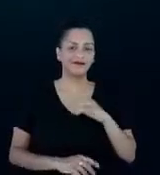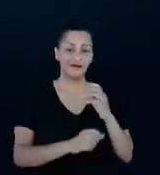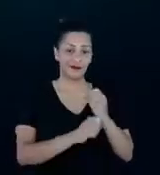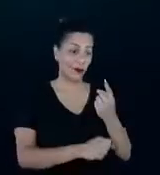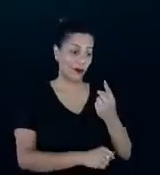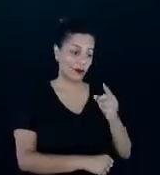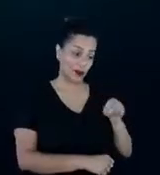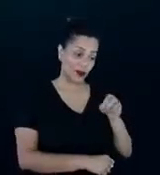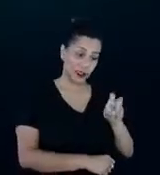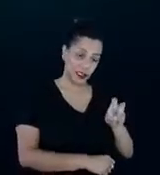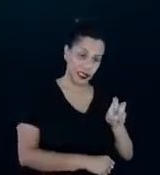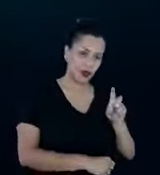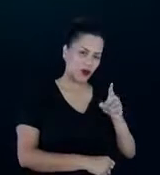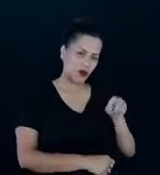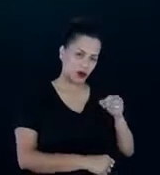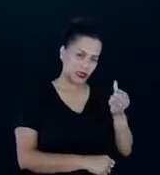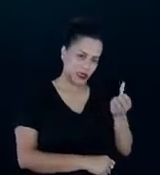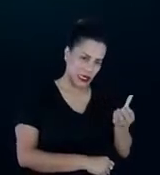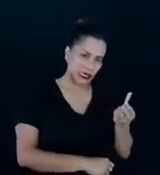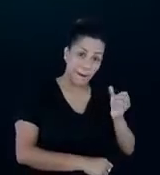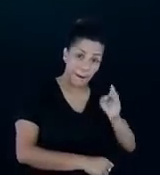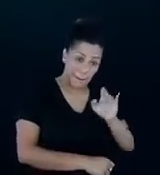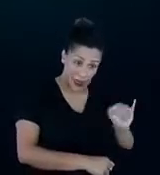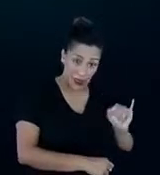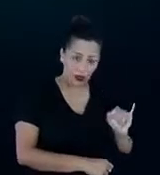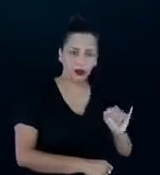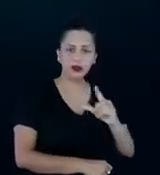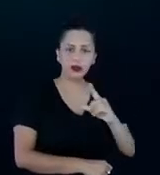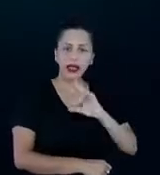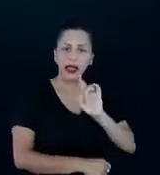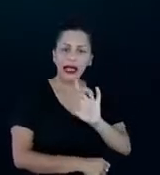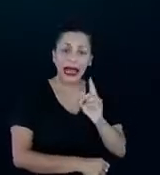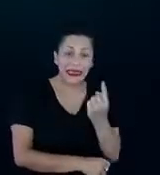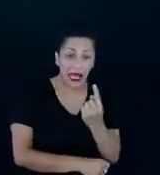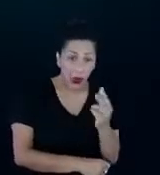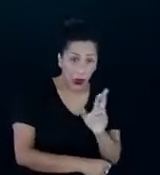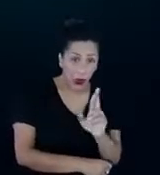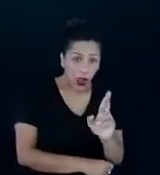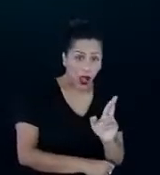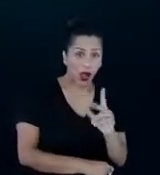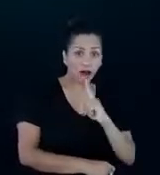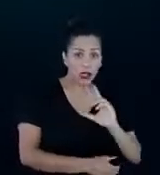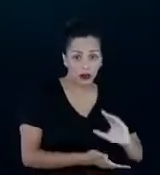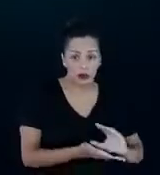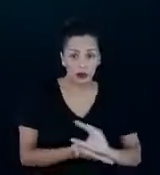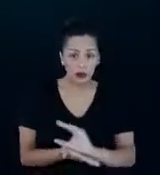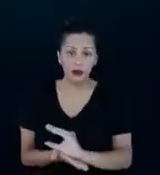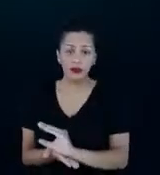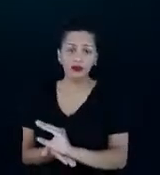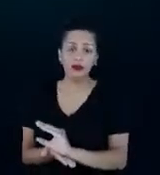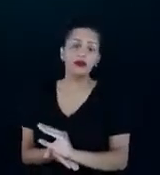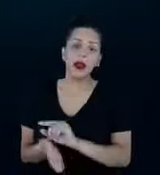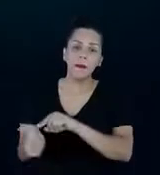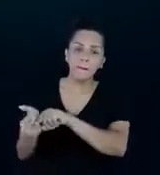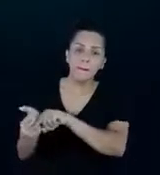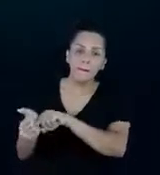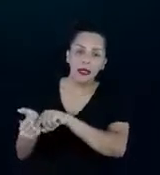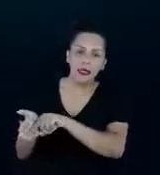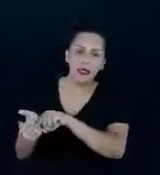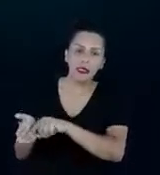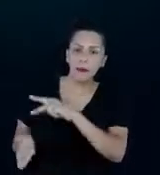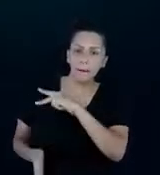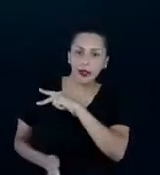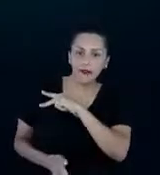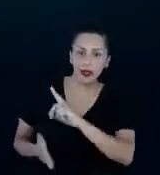1,6 bilhões de reais, para cada real colocado em fomento no ICT privado, para pesquisa tecnológica,